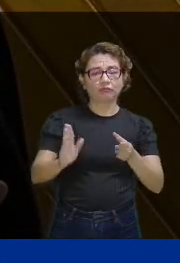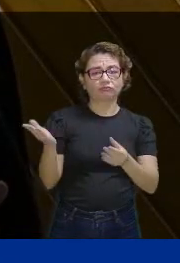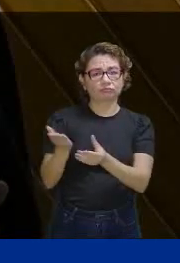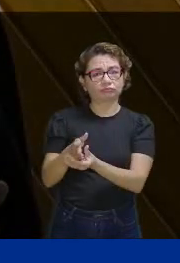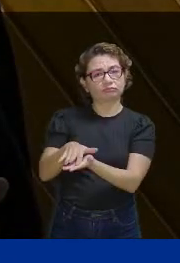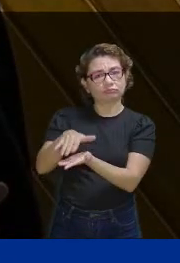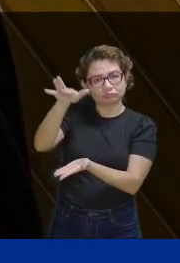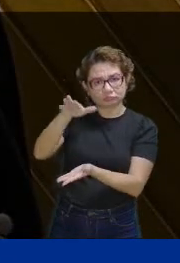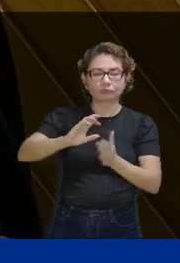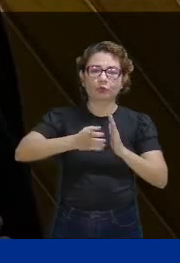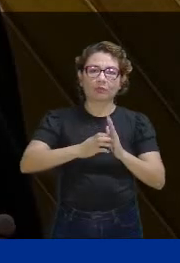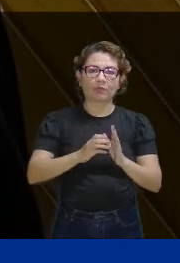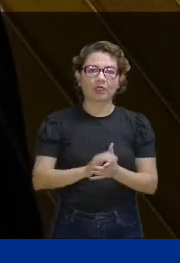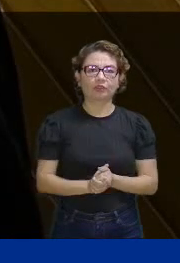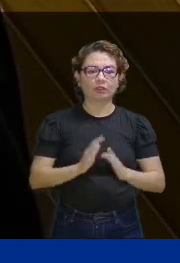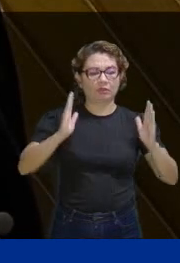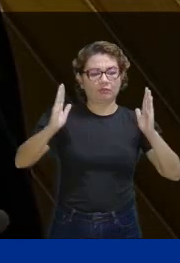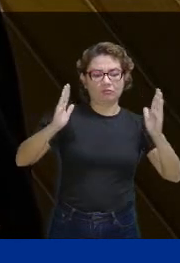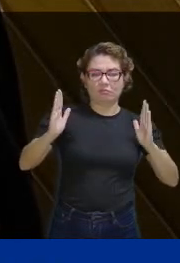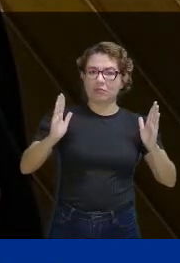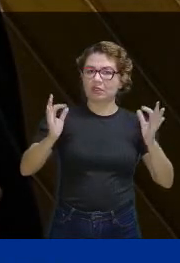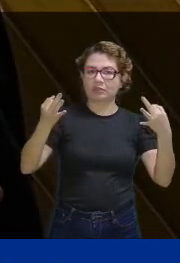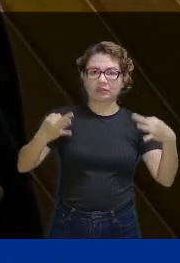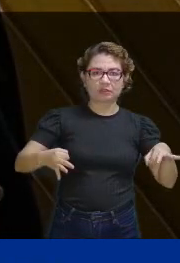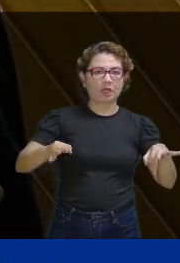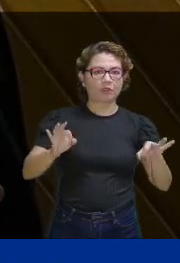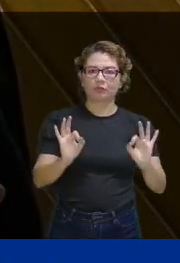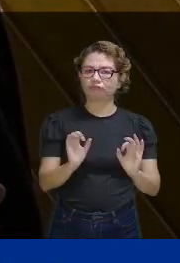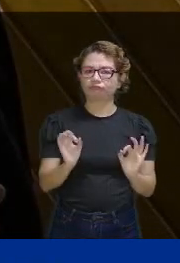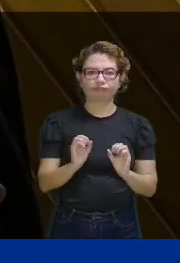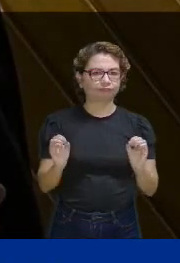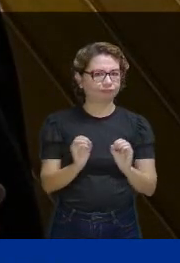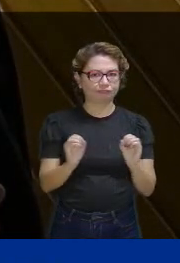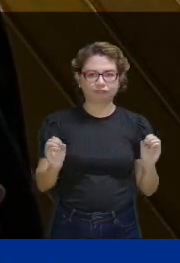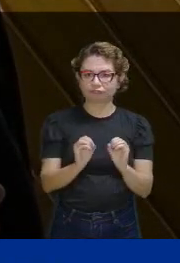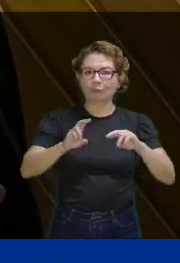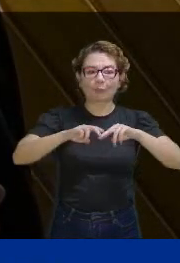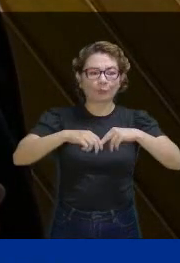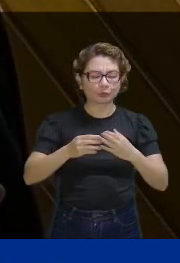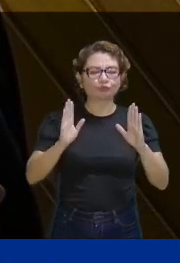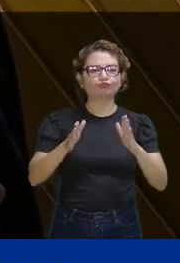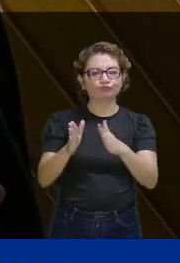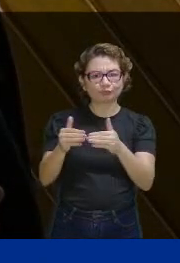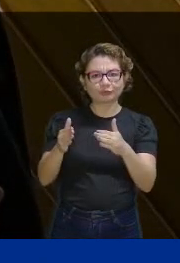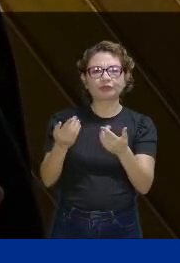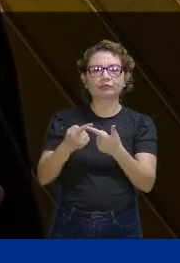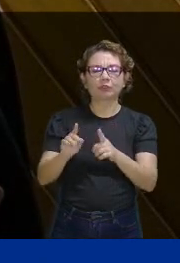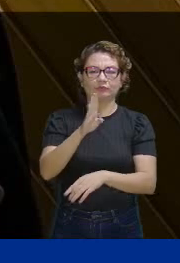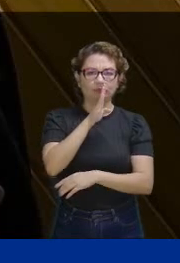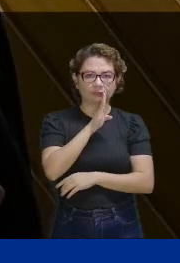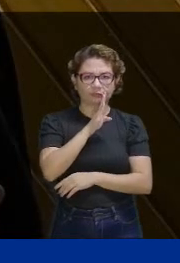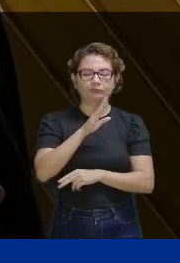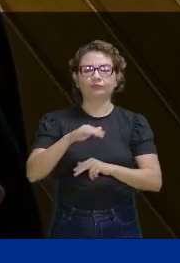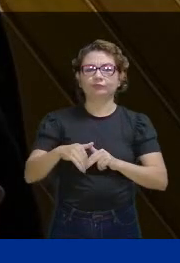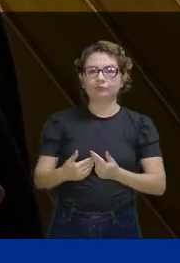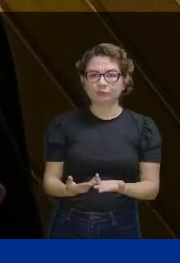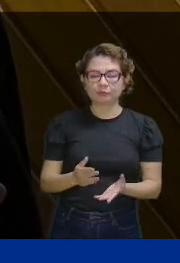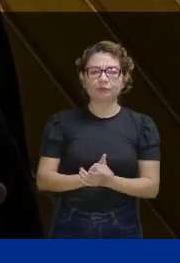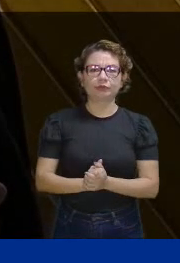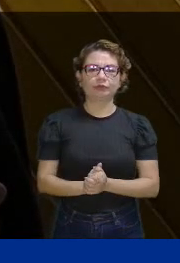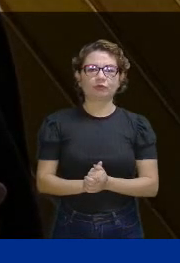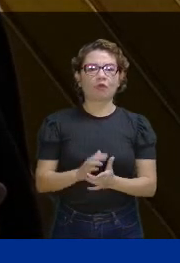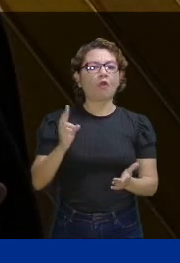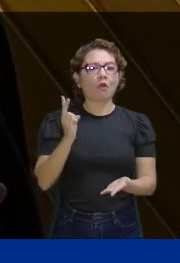autos. O partido não observou o prazo legal para a apresentação das contas e, embora citado, manteve-se inerte, não suprindo